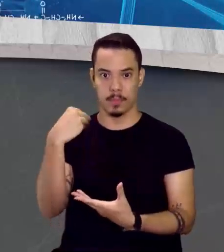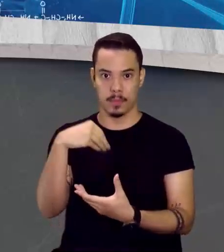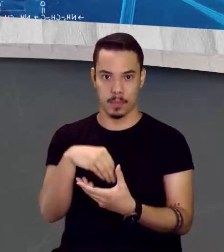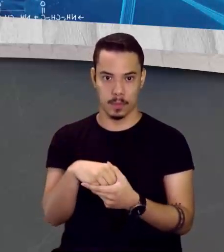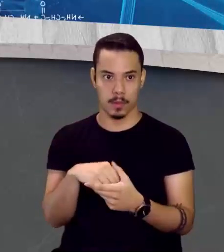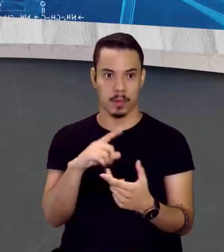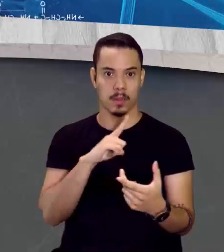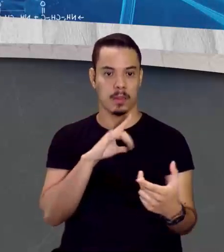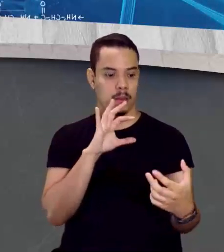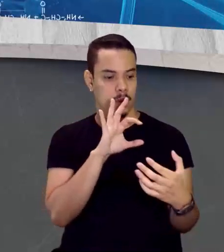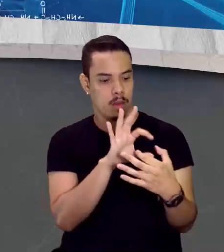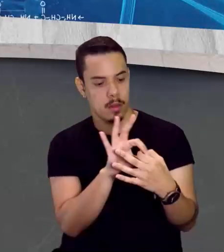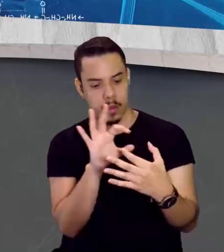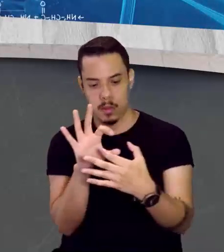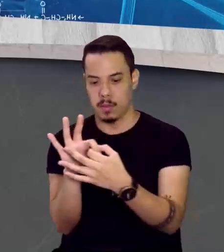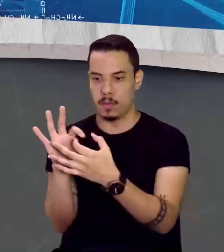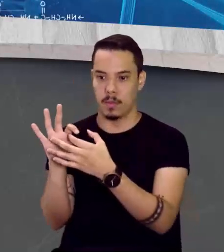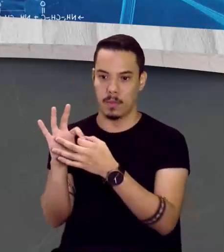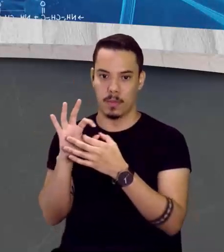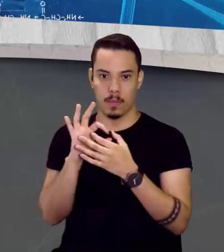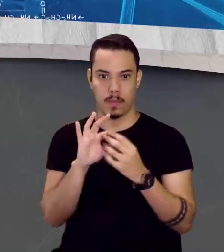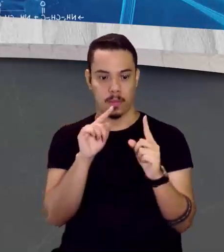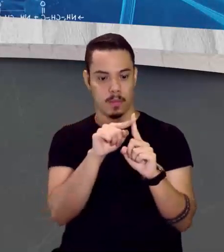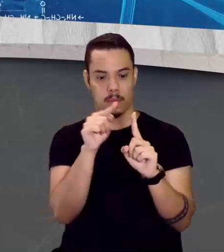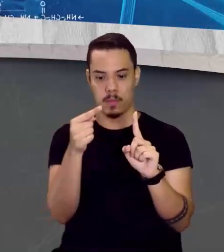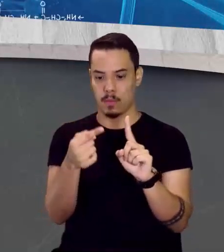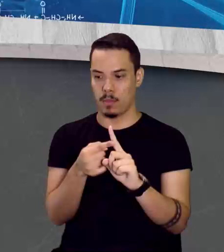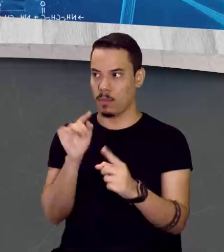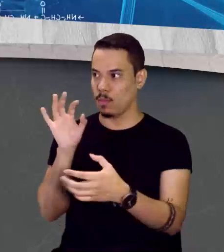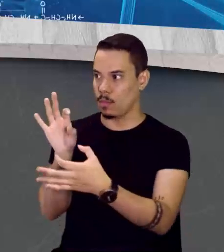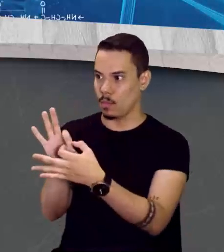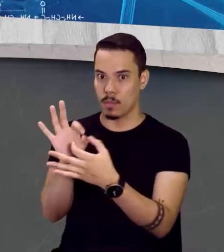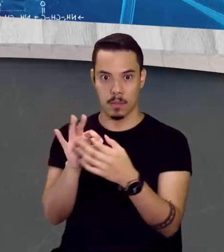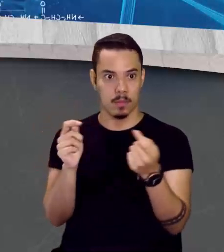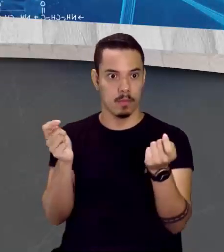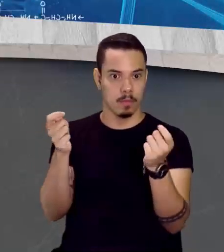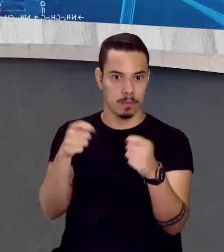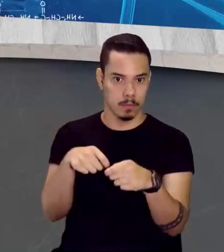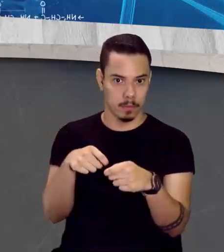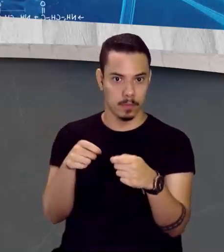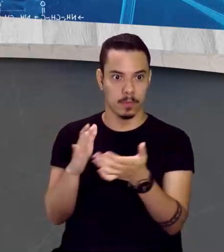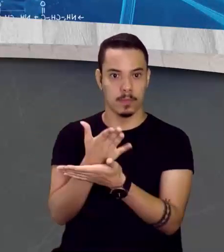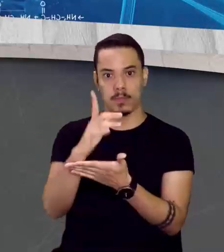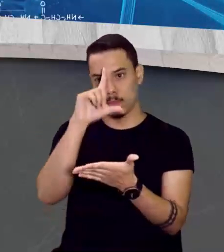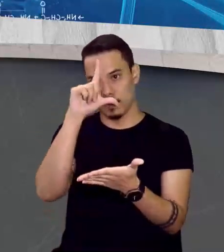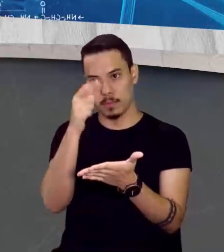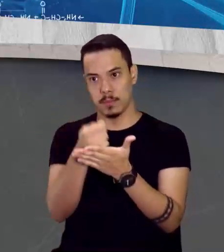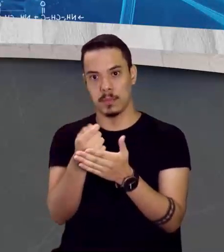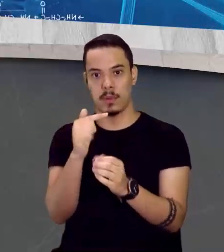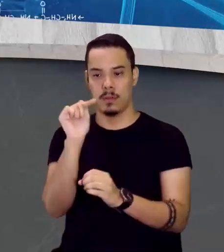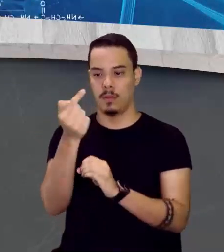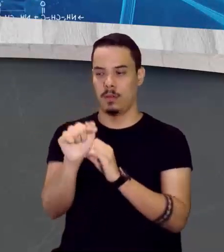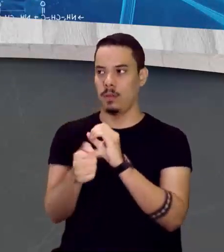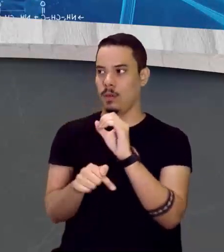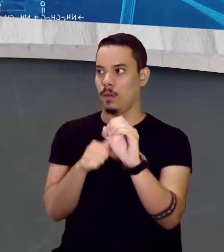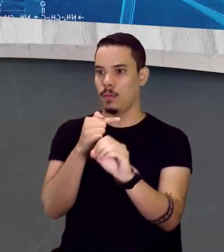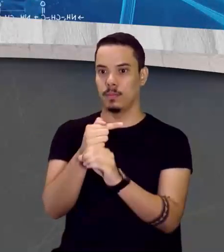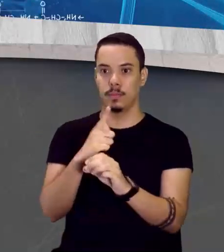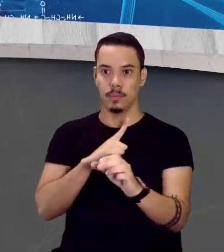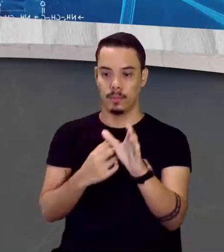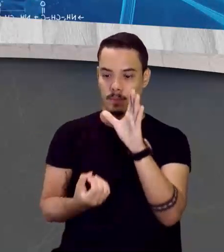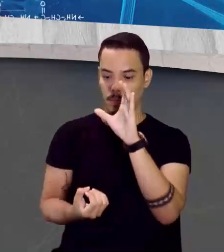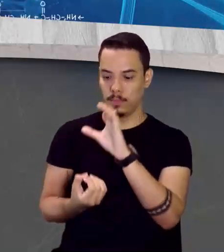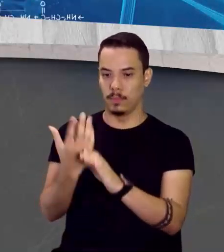que corresponde aos ângulos entre os ligantes de um determinado átomo na